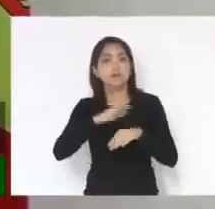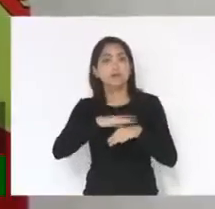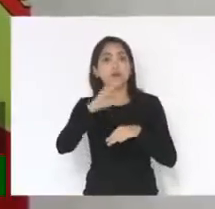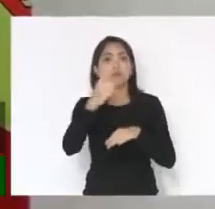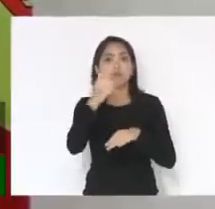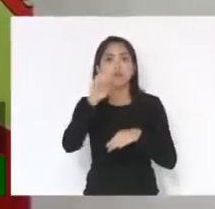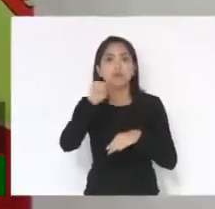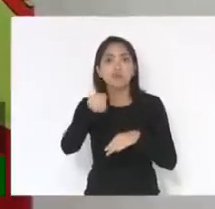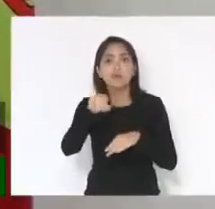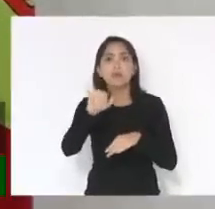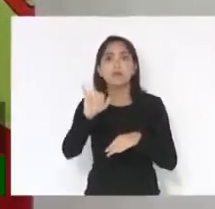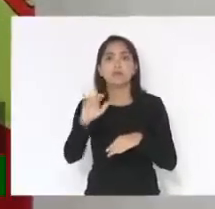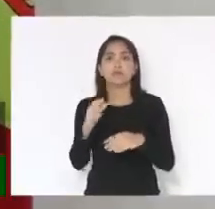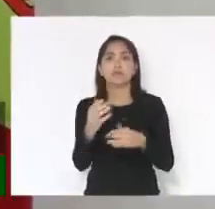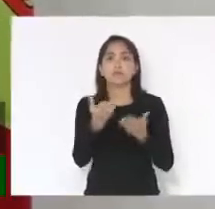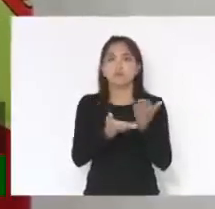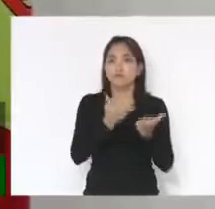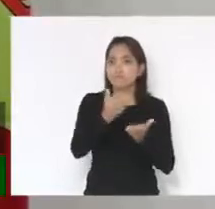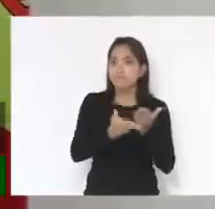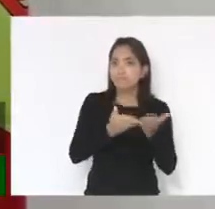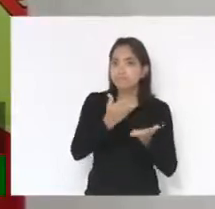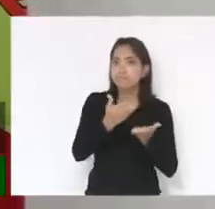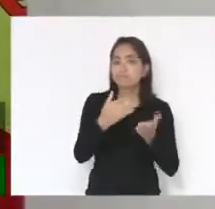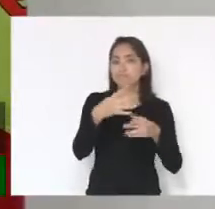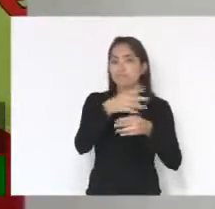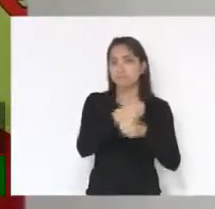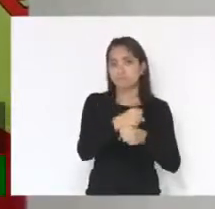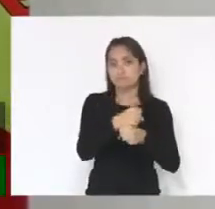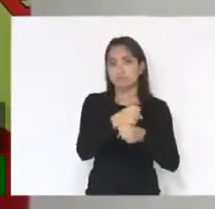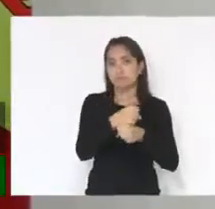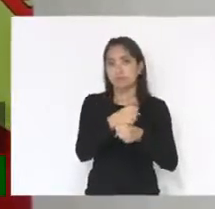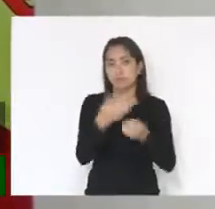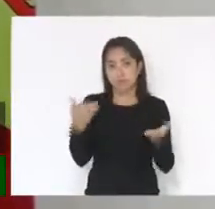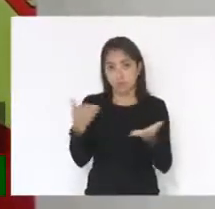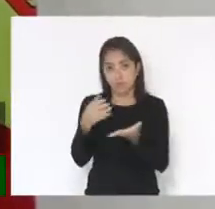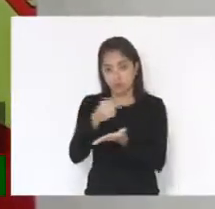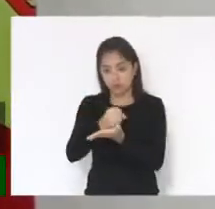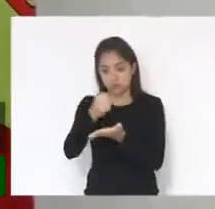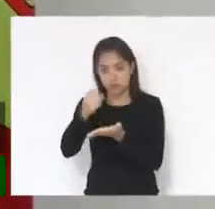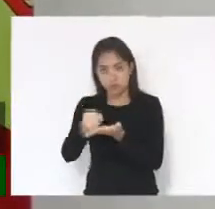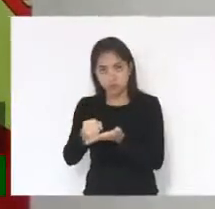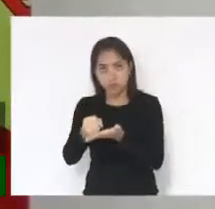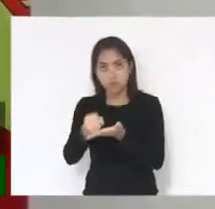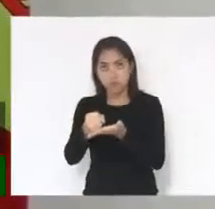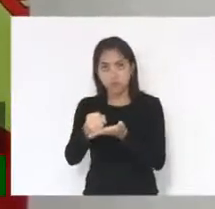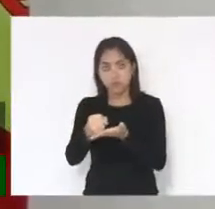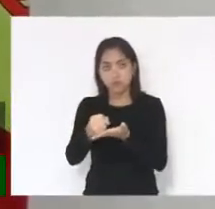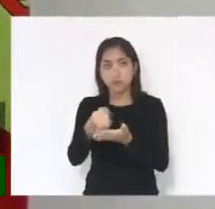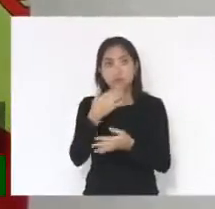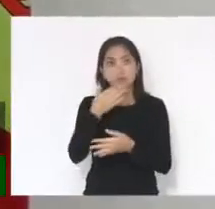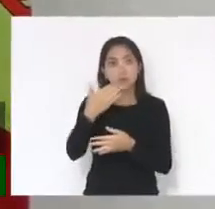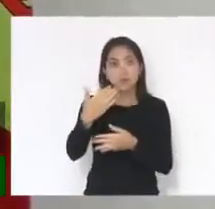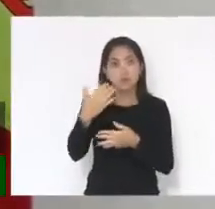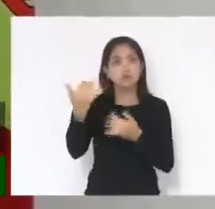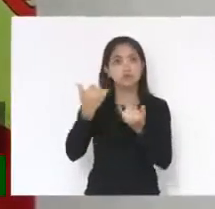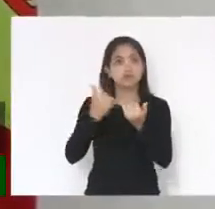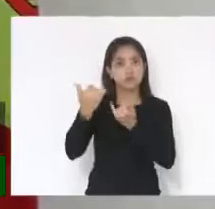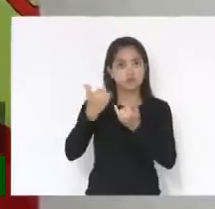de atendimentos. Esse, estou protocolando, reafirmo, pedido de